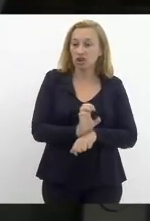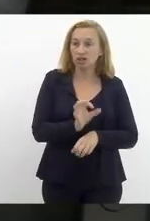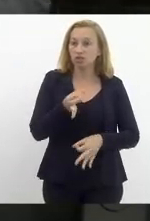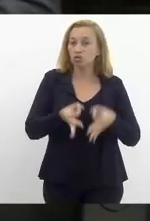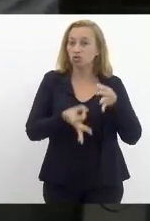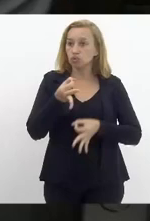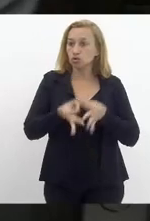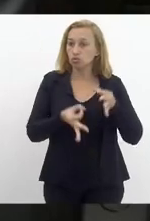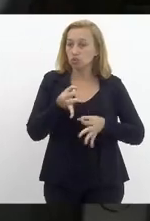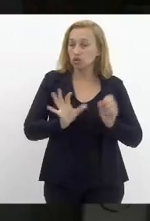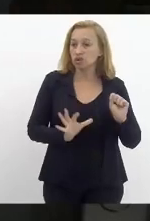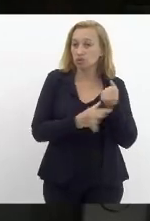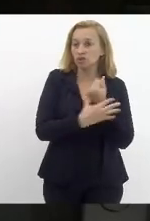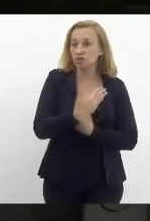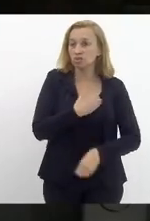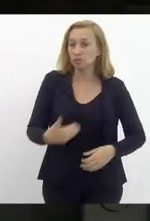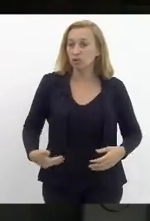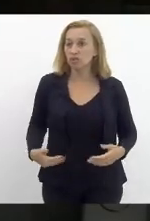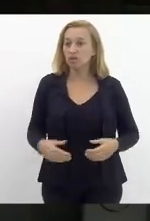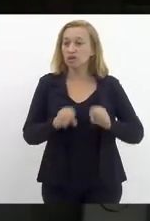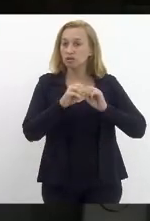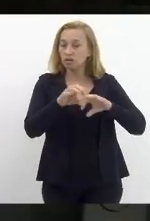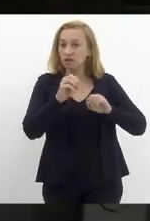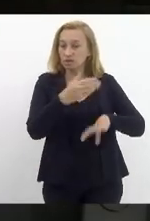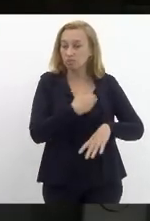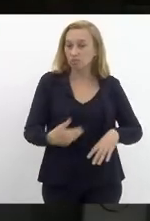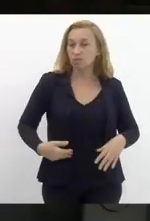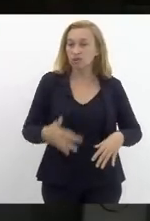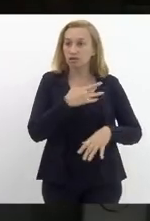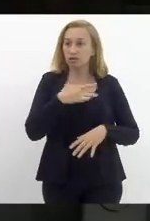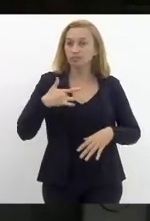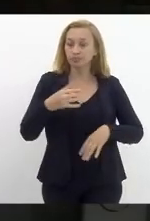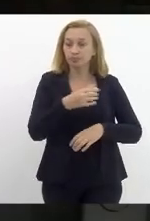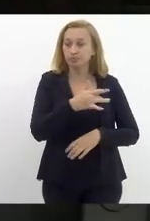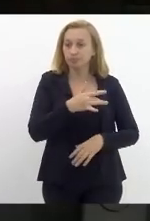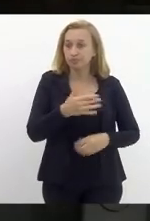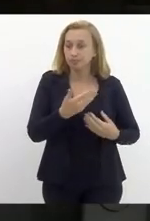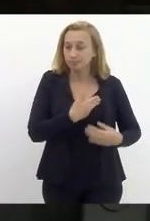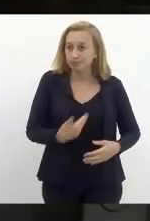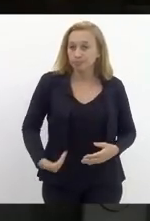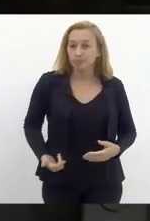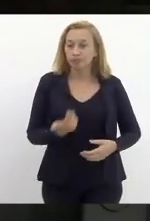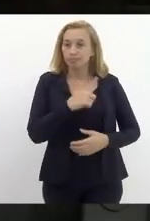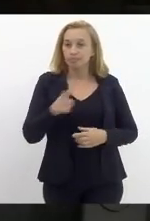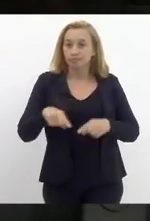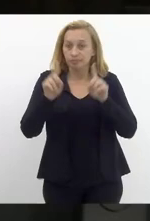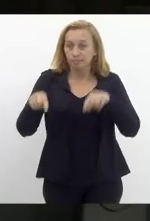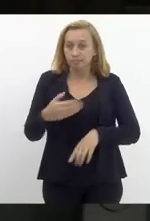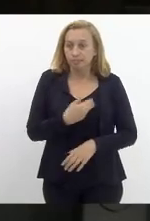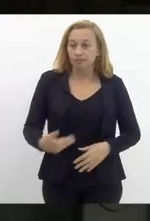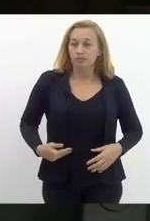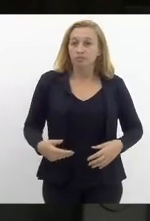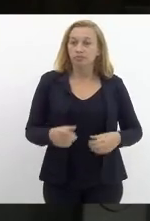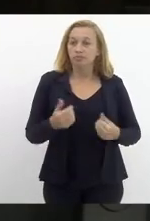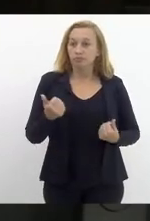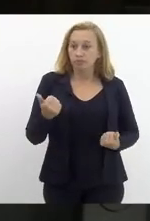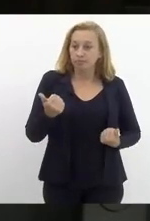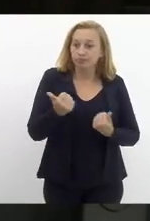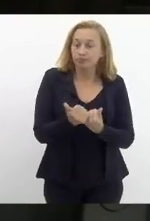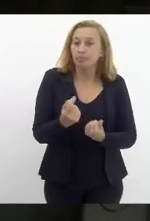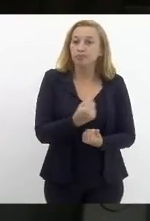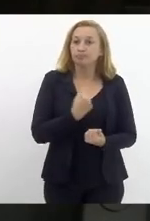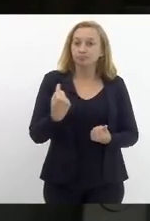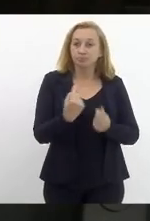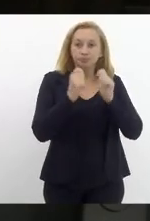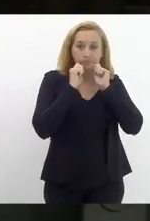existe... segurança pública, não existe educação pública, saúde pública, sem o servidor público. Então, vocês, conte conosco, conte com a